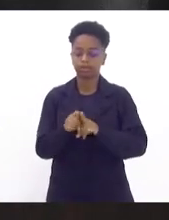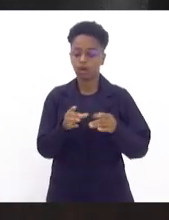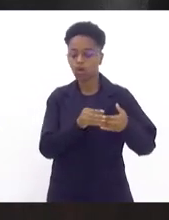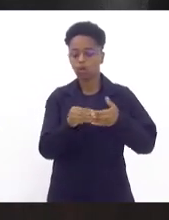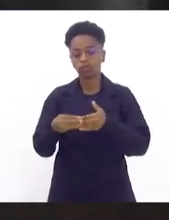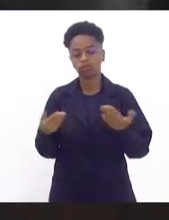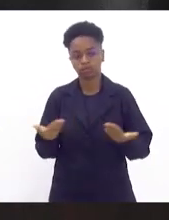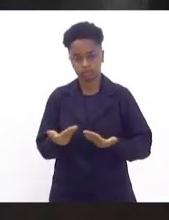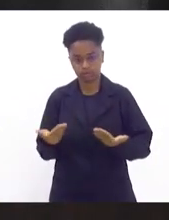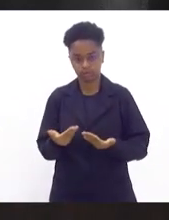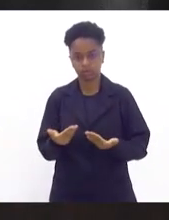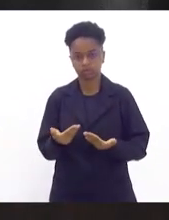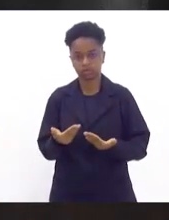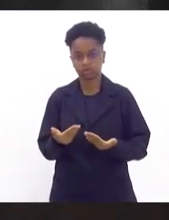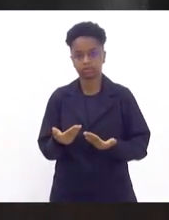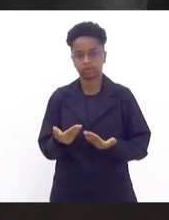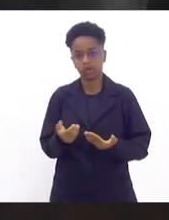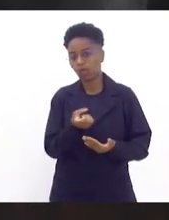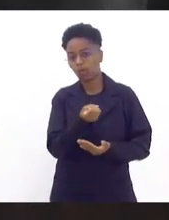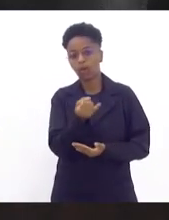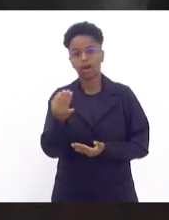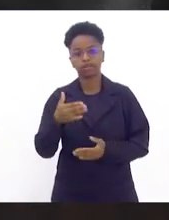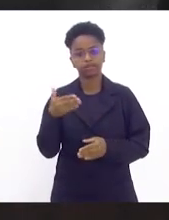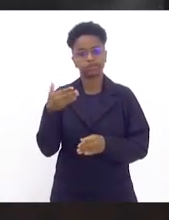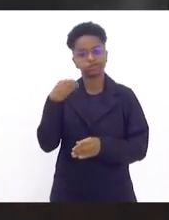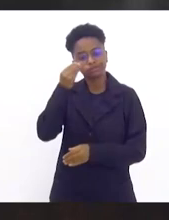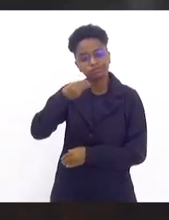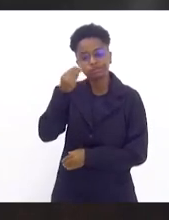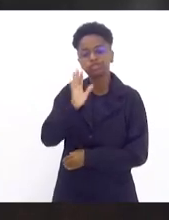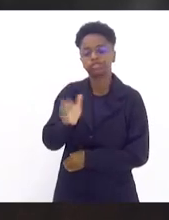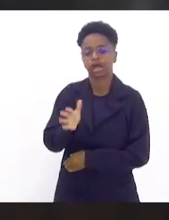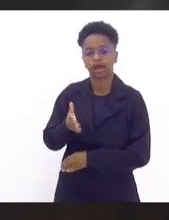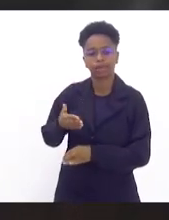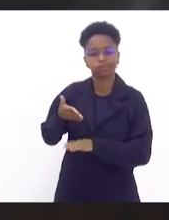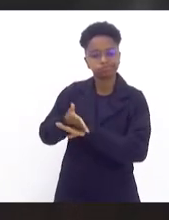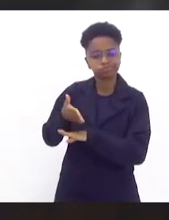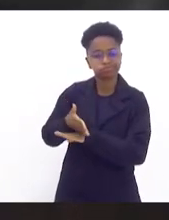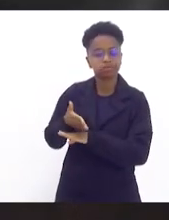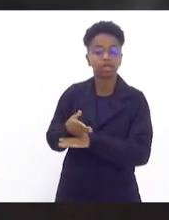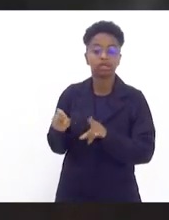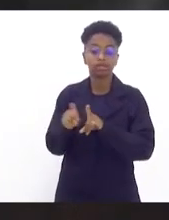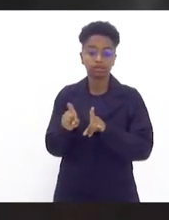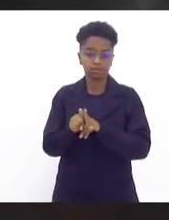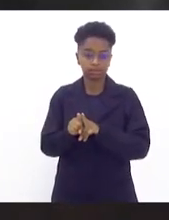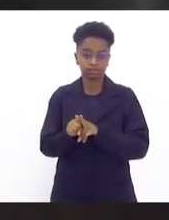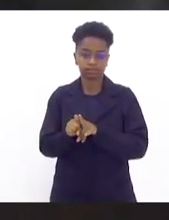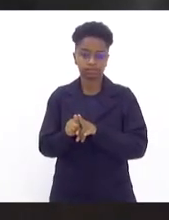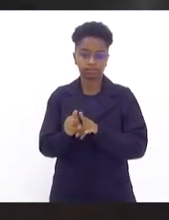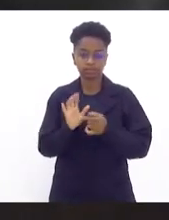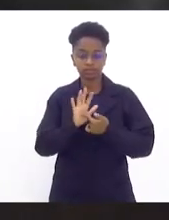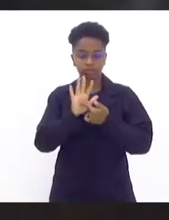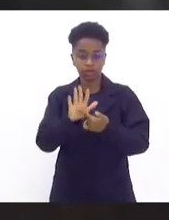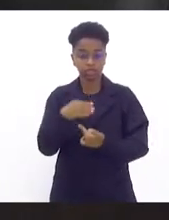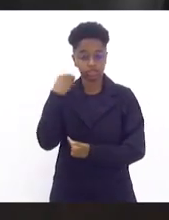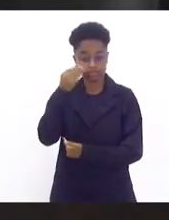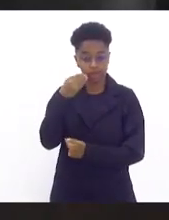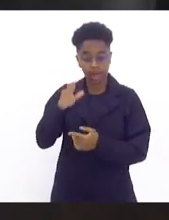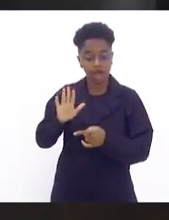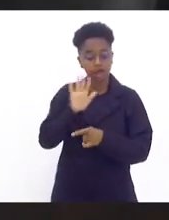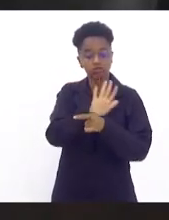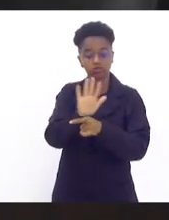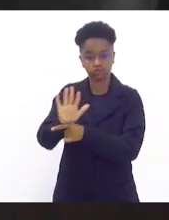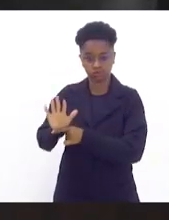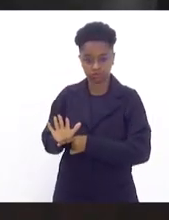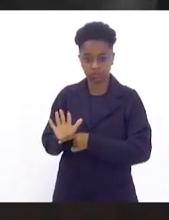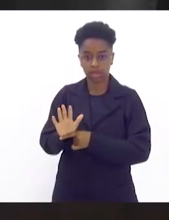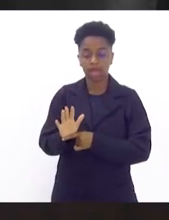condutora aí no número de mandatos e de experiência, deputada Lucinha, que Vossa Excelência tem trazido de contribuição. Eu me